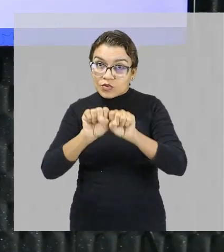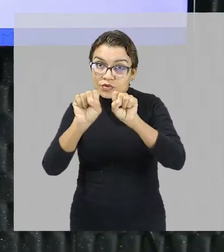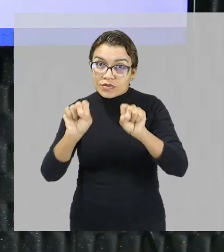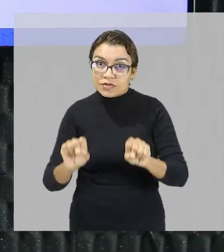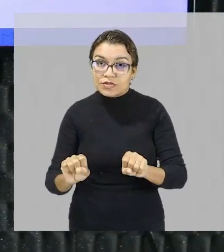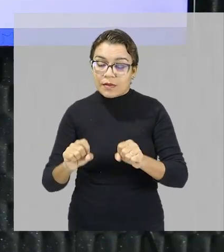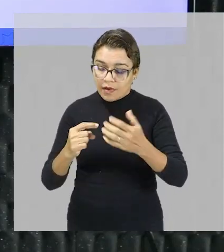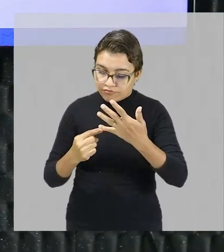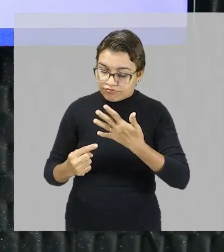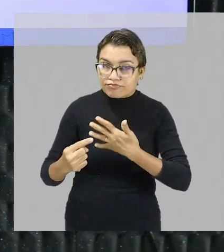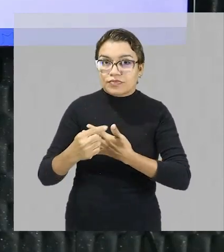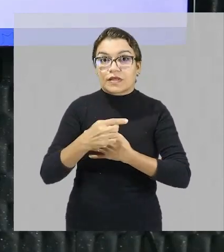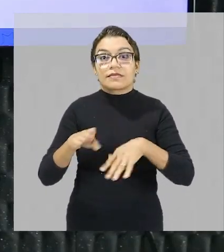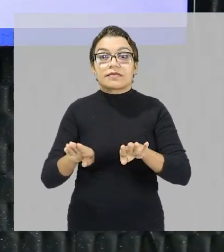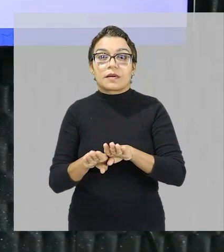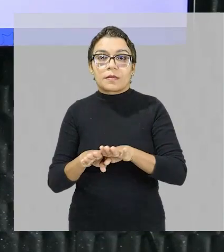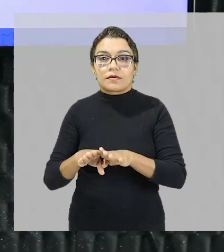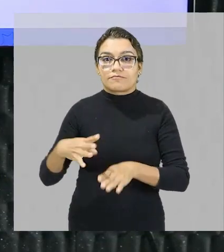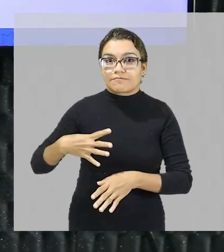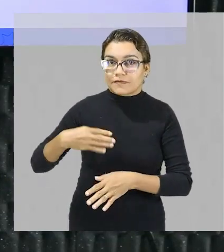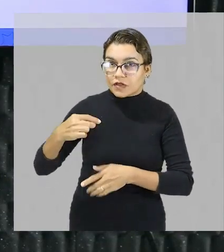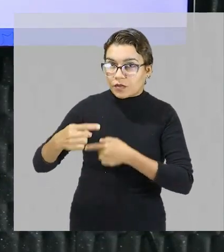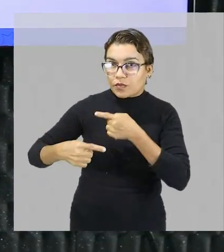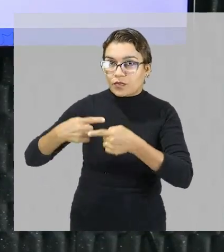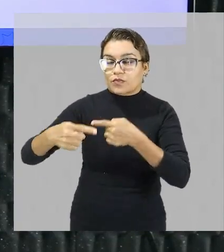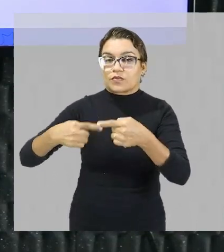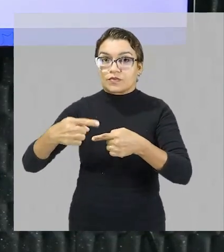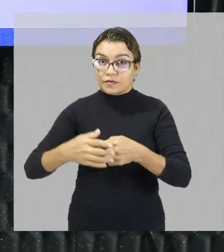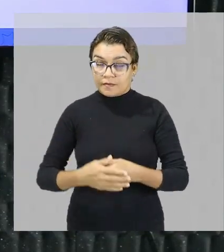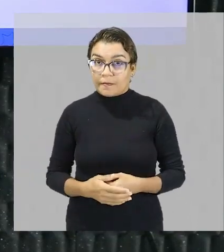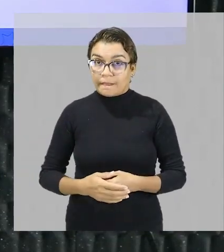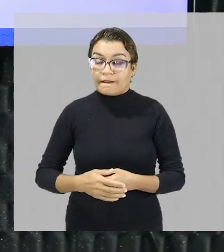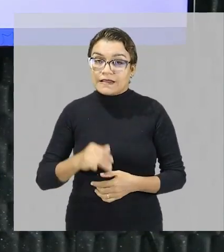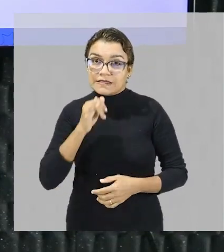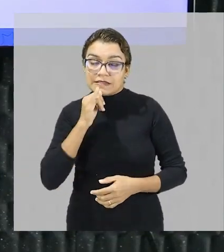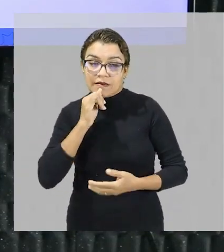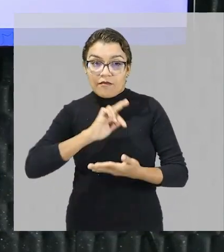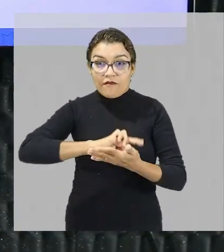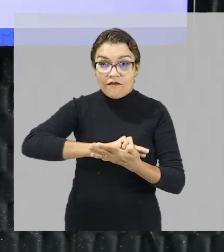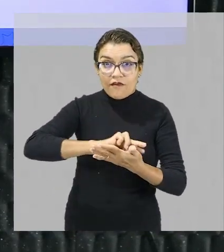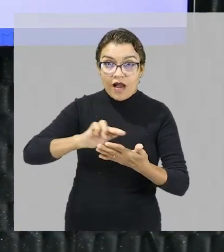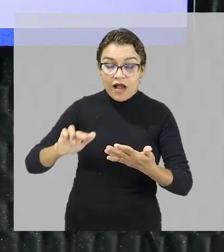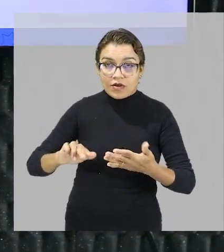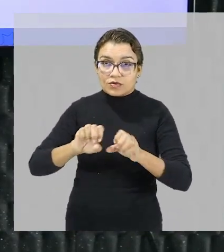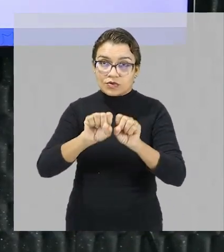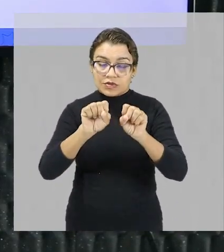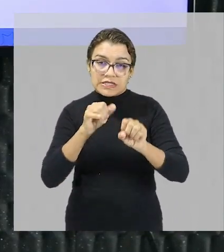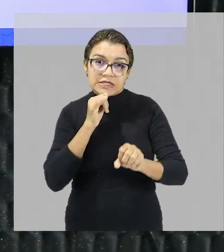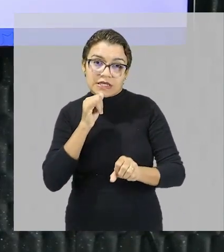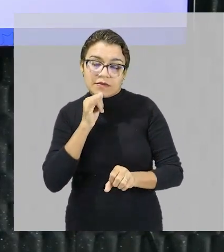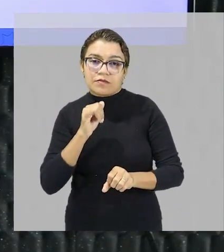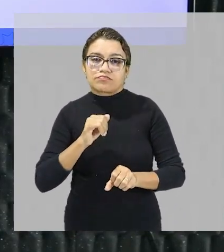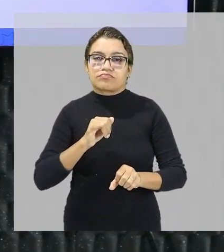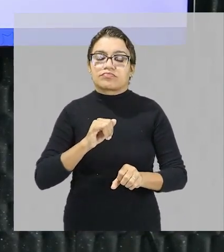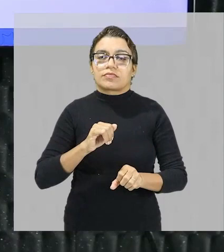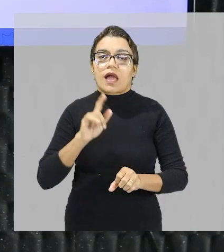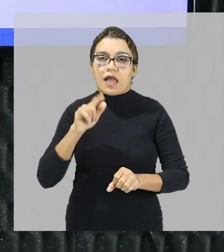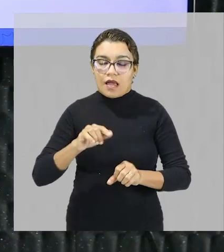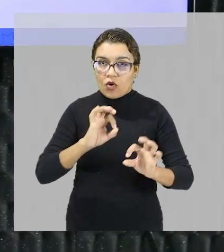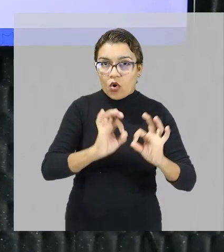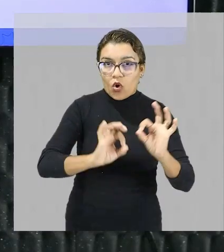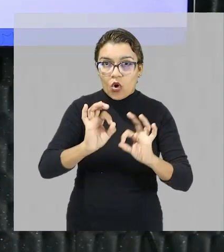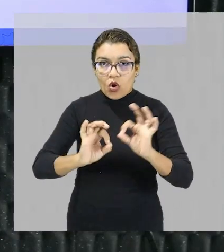endócrino sobre a reprodução. Os órgãos do sistema reprodutor, eles são controlados pela